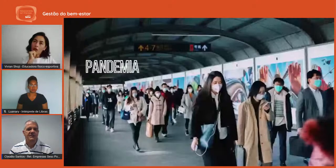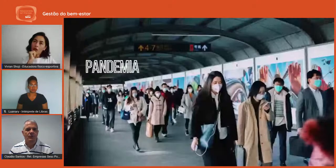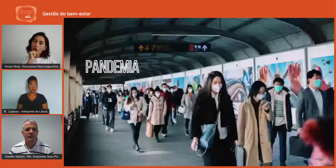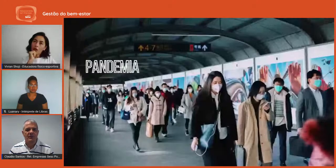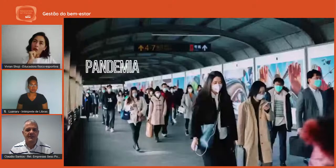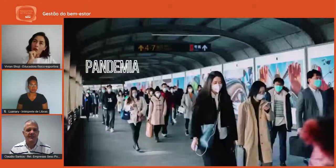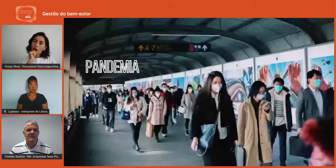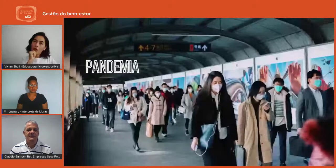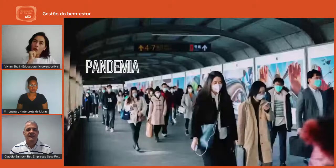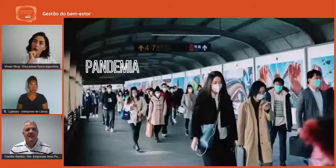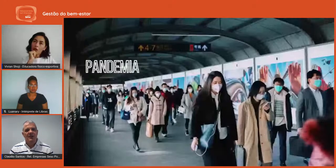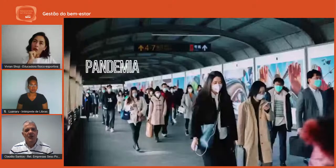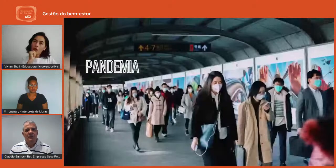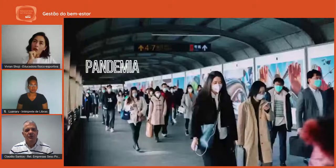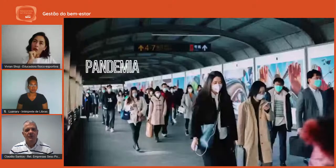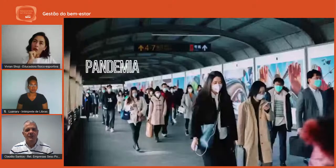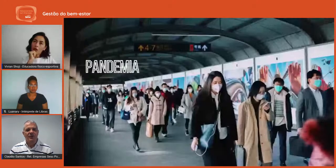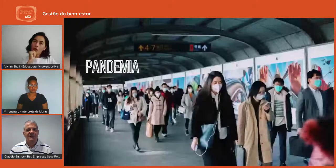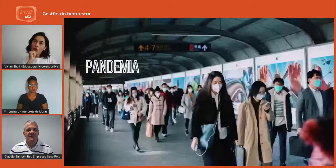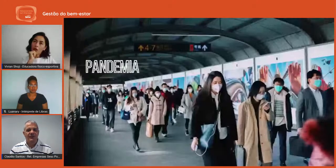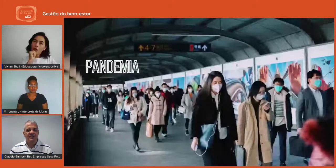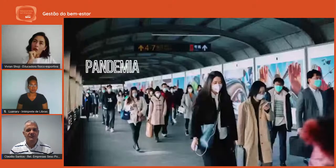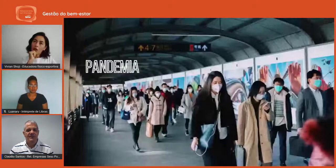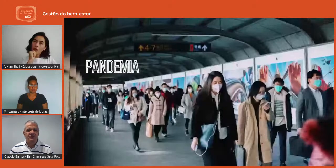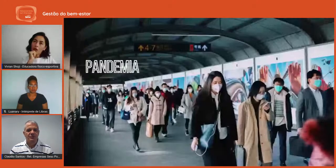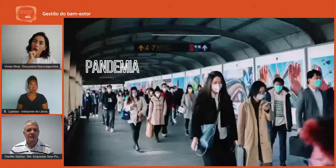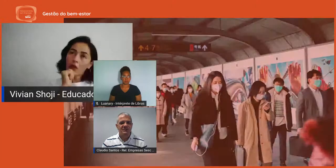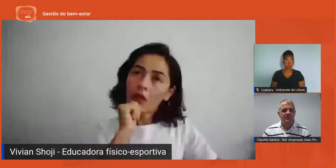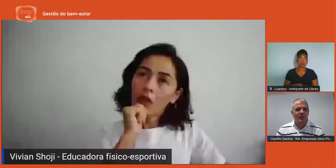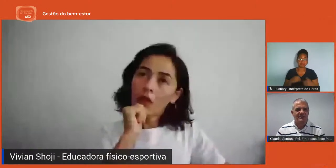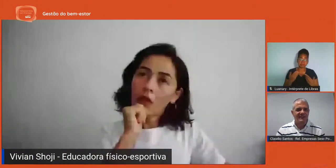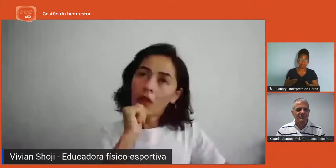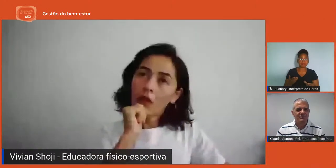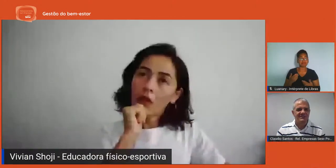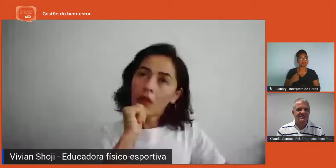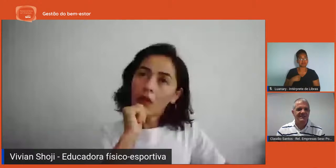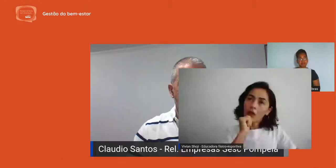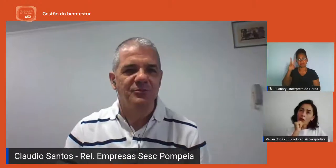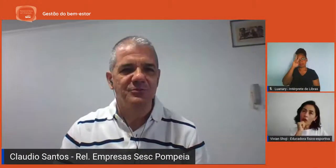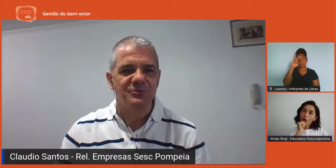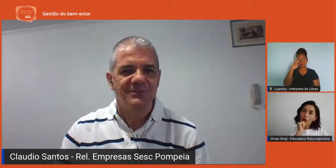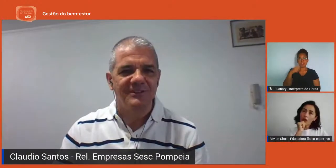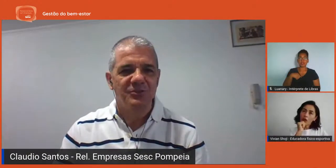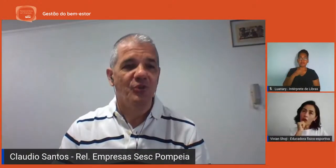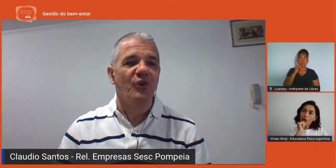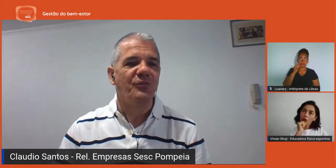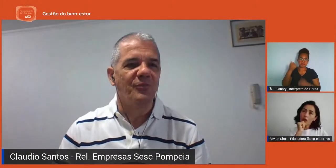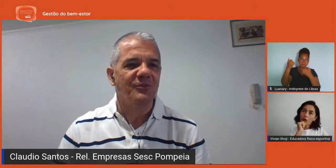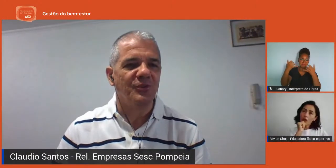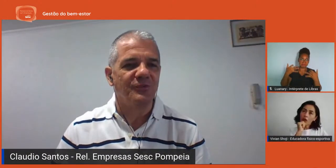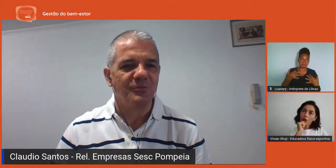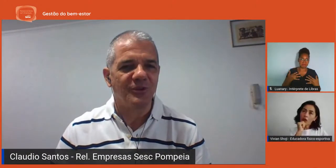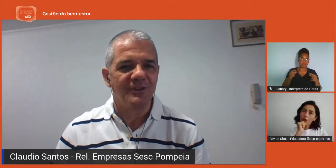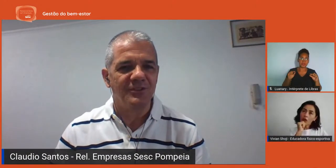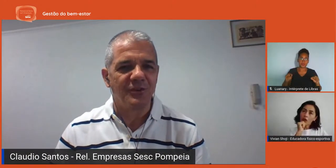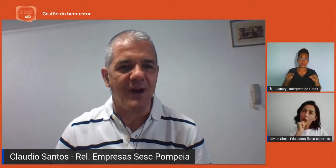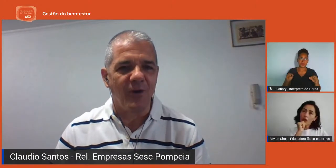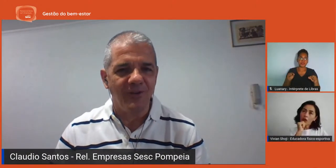Esses são aqueles pormenores que falamos para todos, que podem acontecer no mundo, no novo